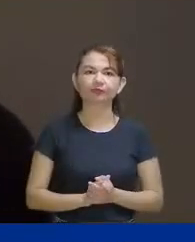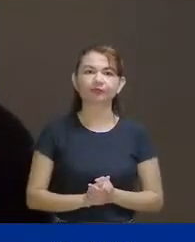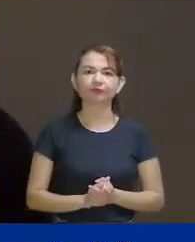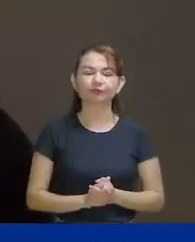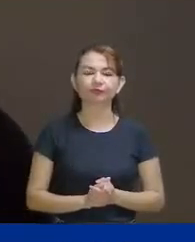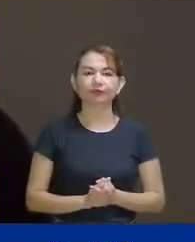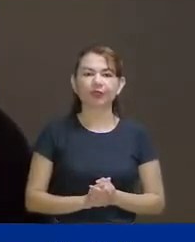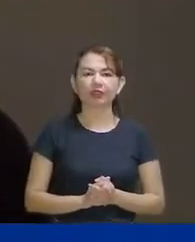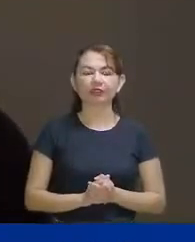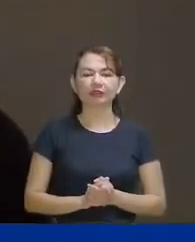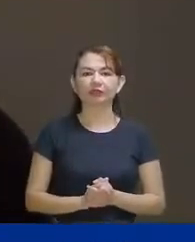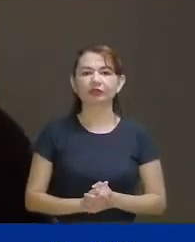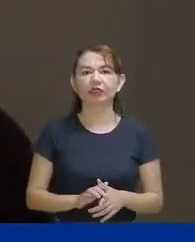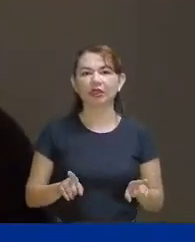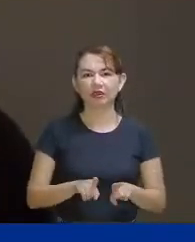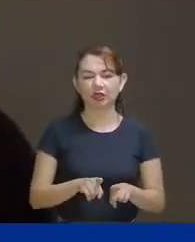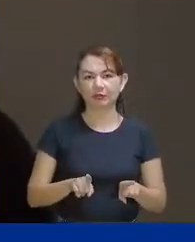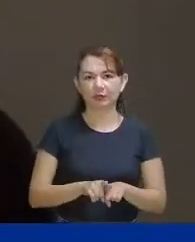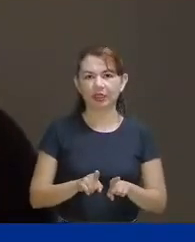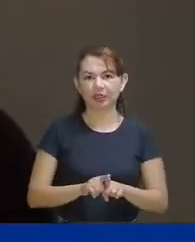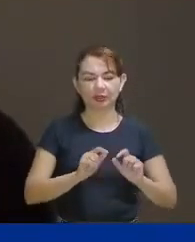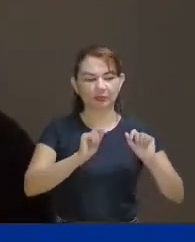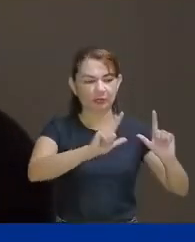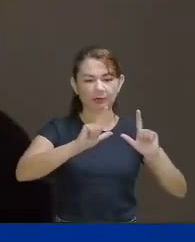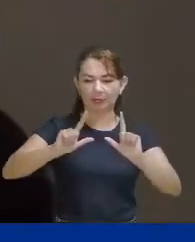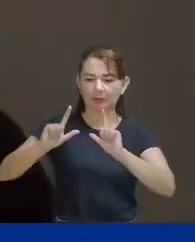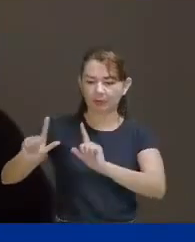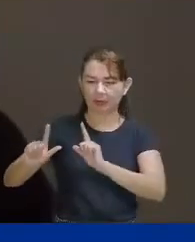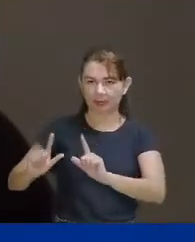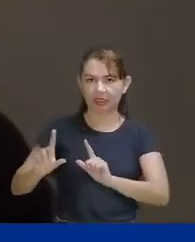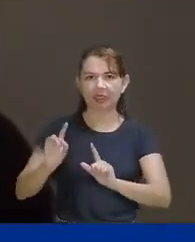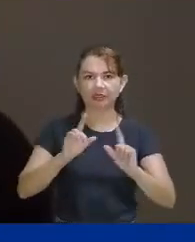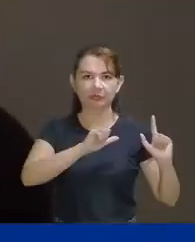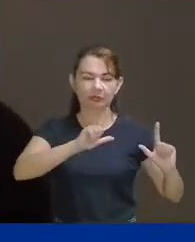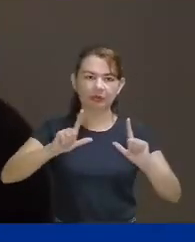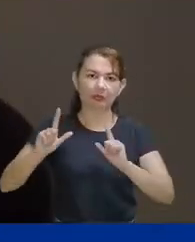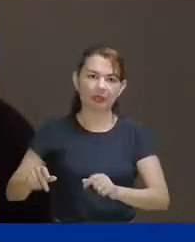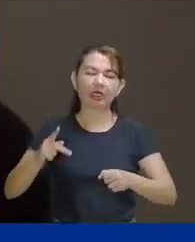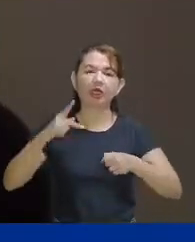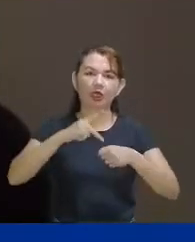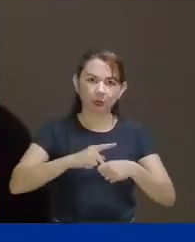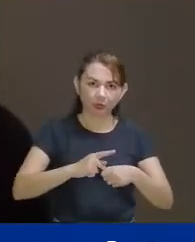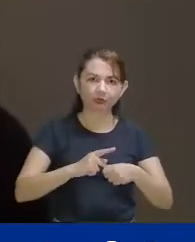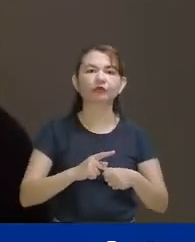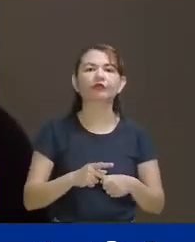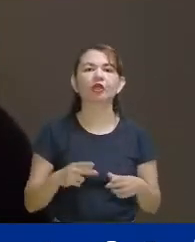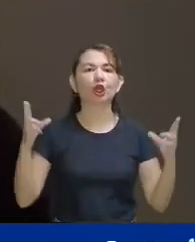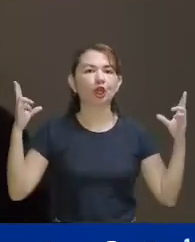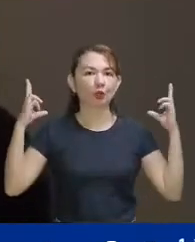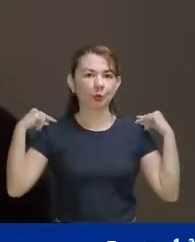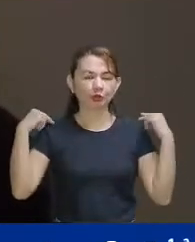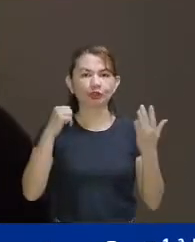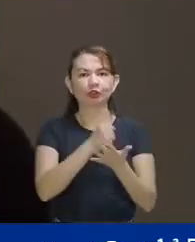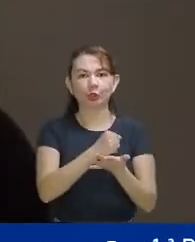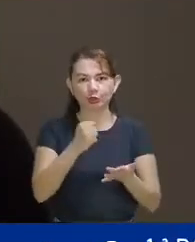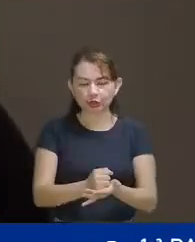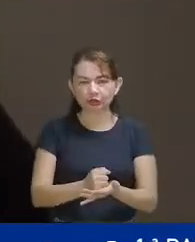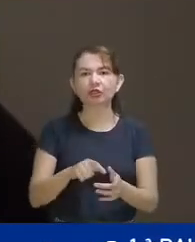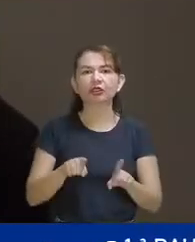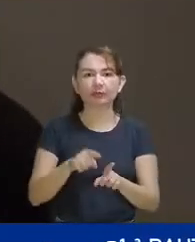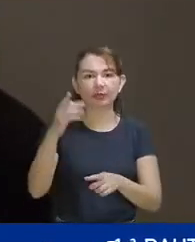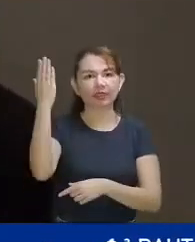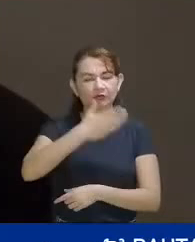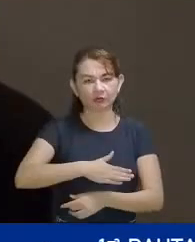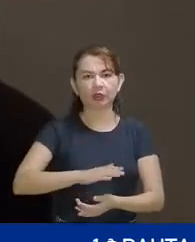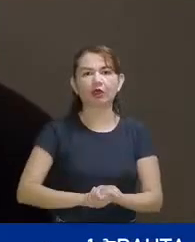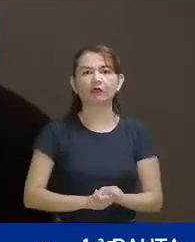de veículos, sem registro de contratação de motorista e aquisição de combustível, além de sustentar que não houve a devida